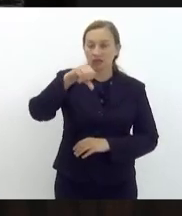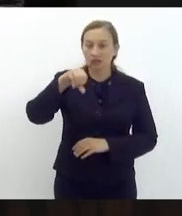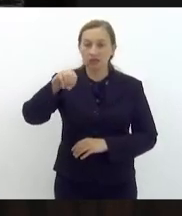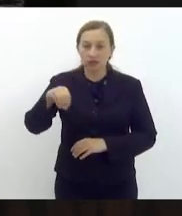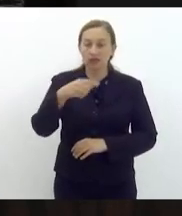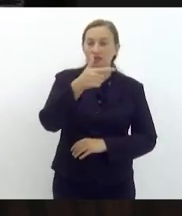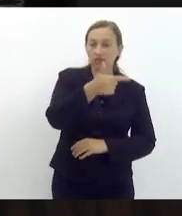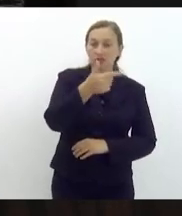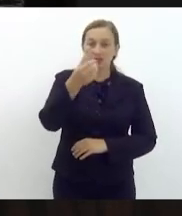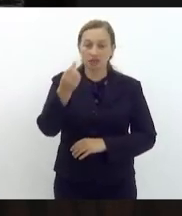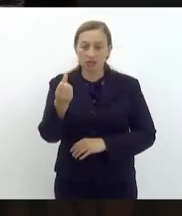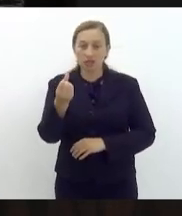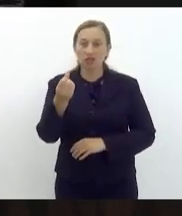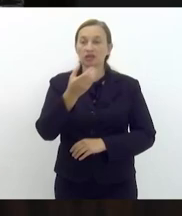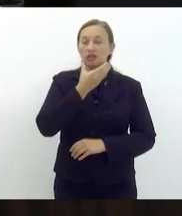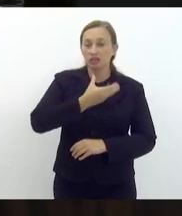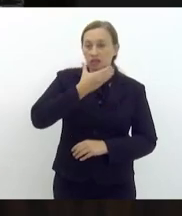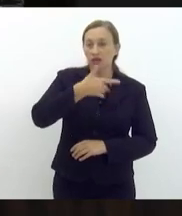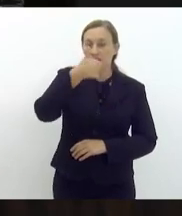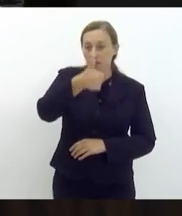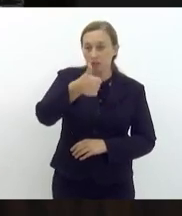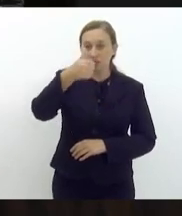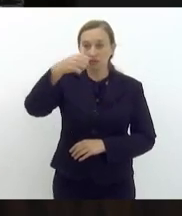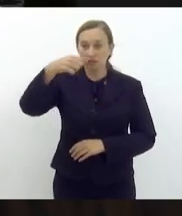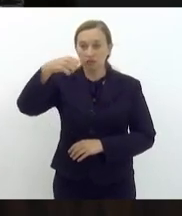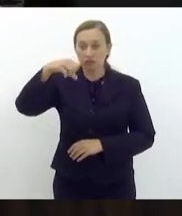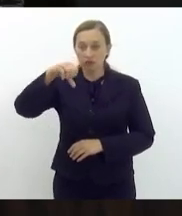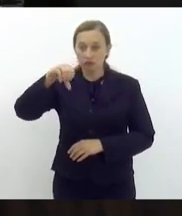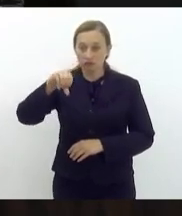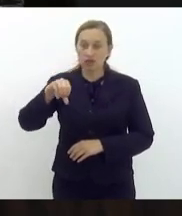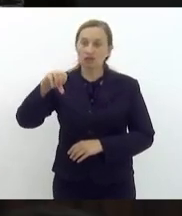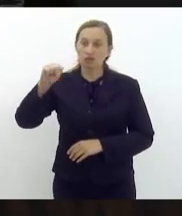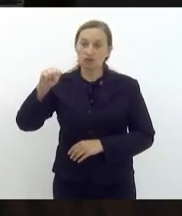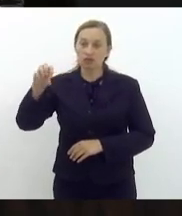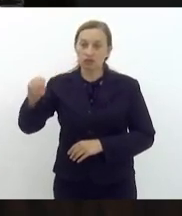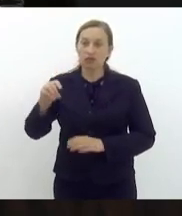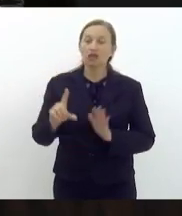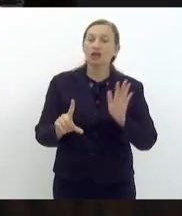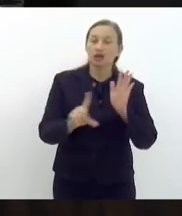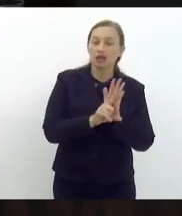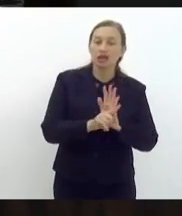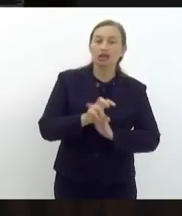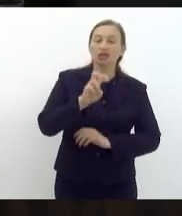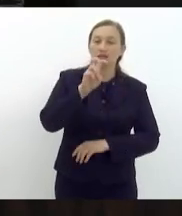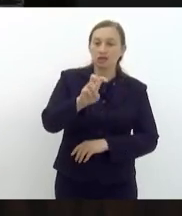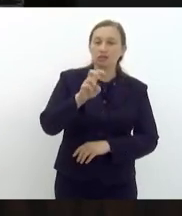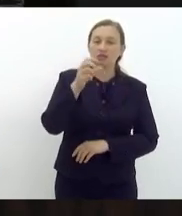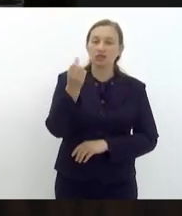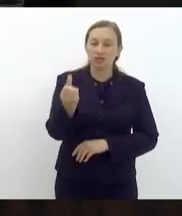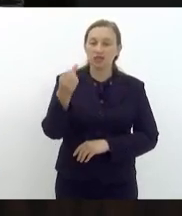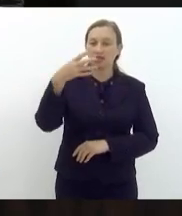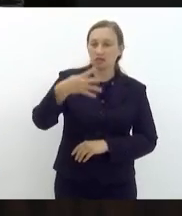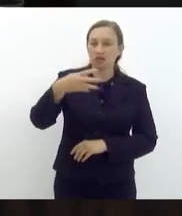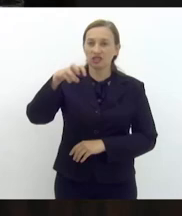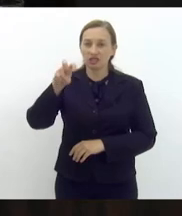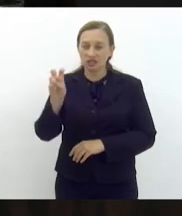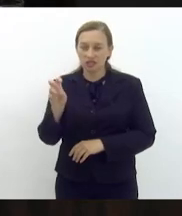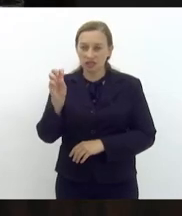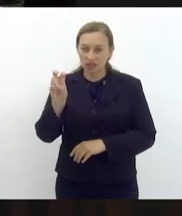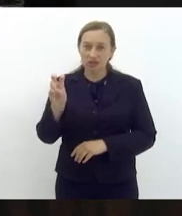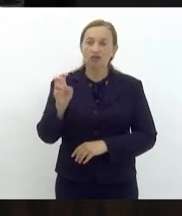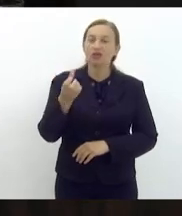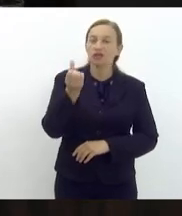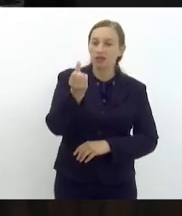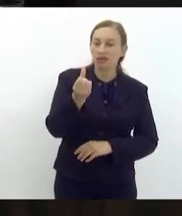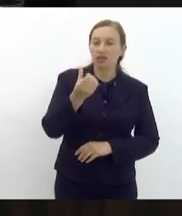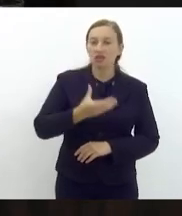de 1980 e a lei número 5.645-26 de